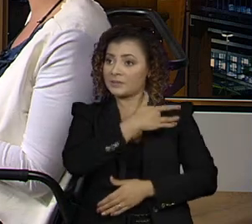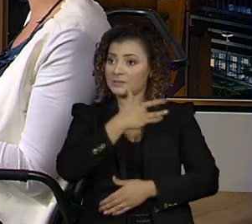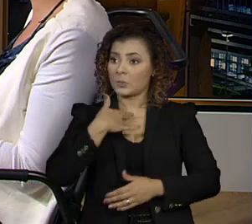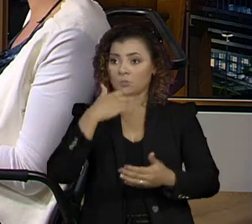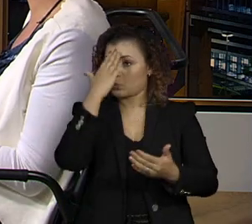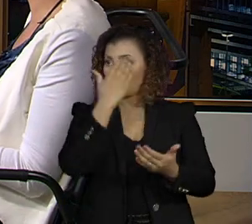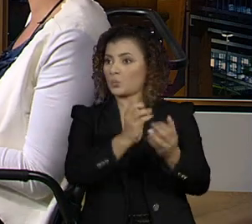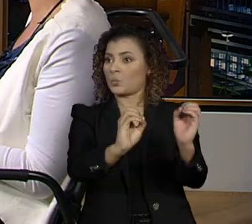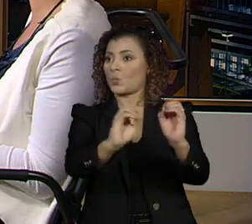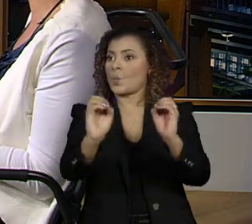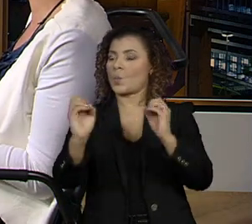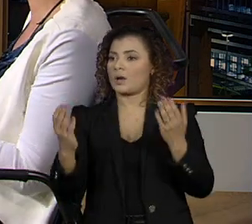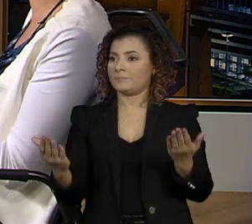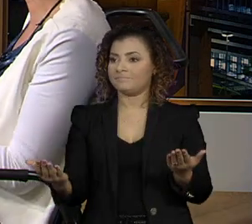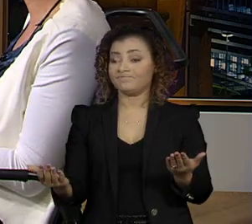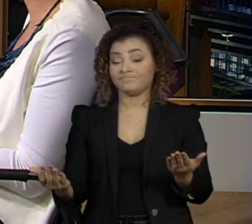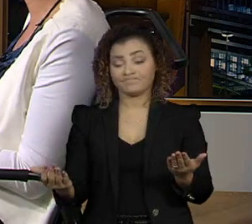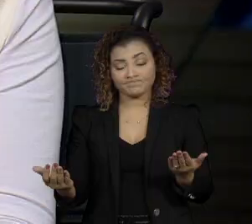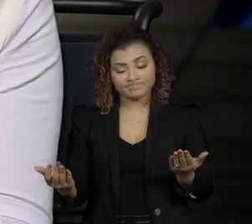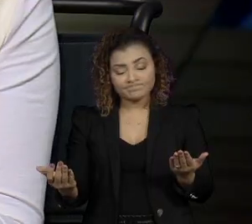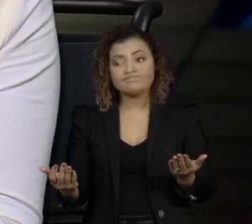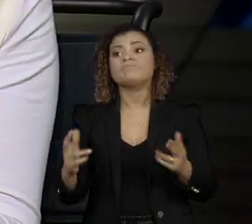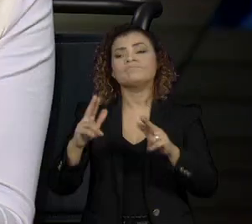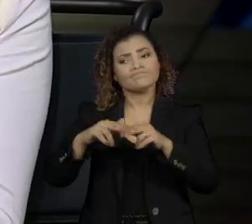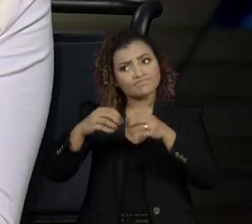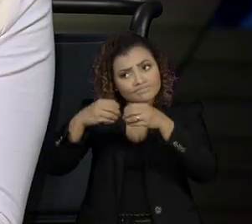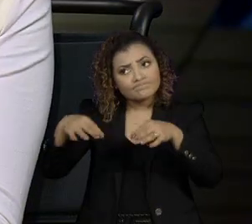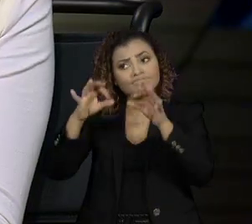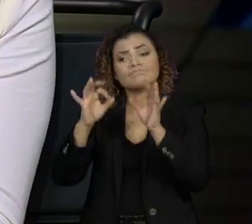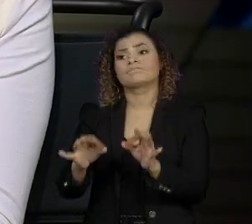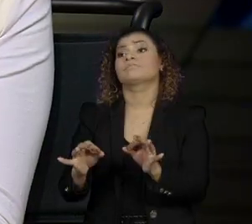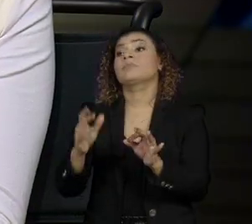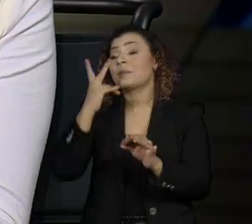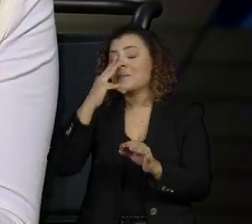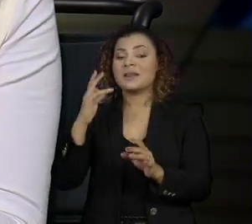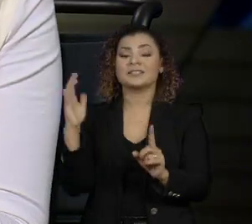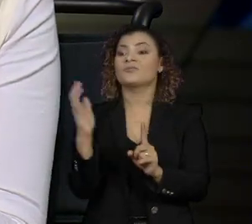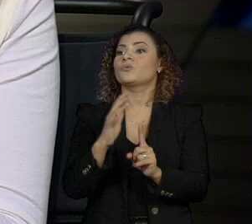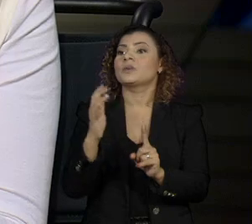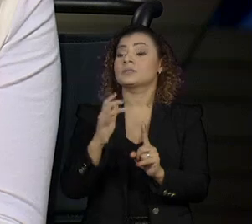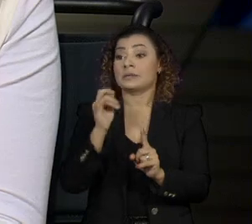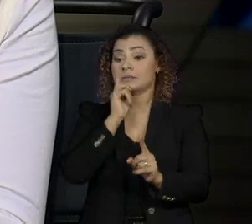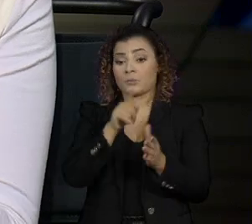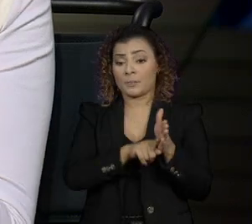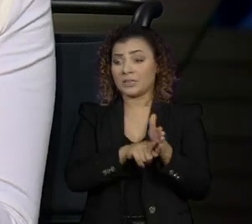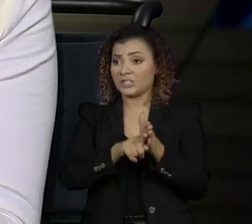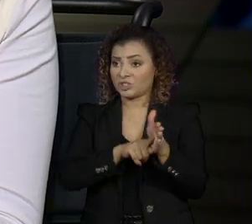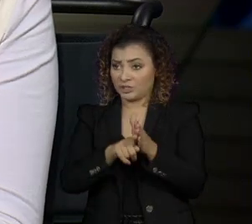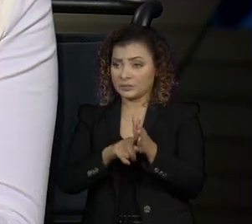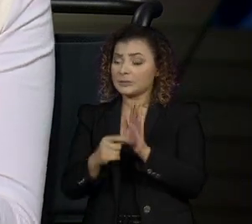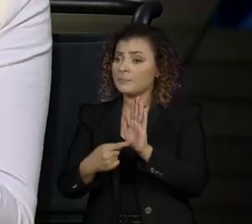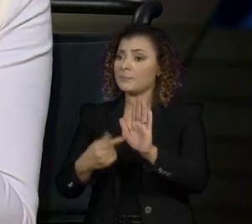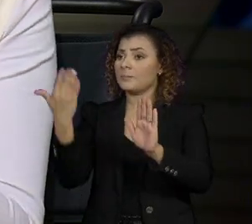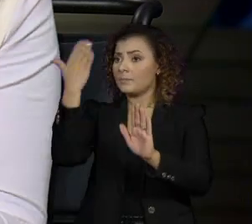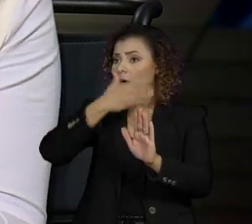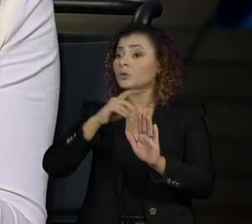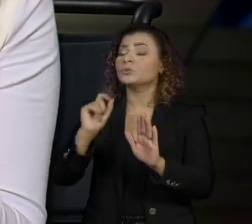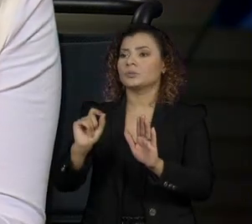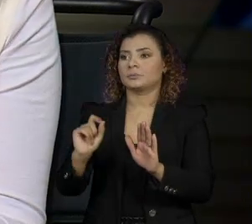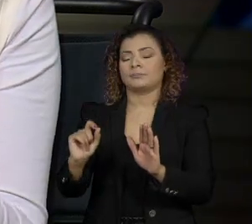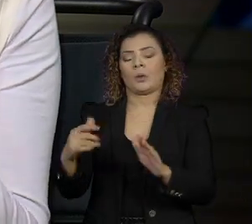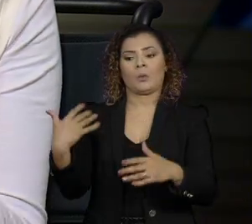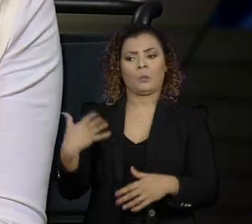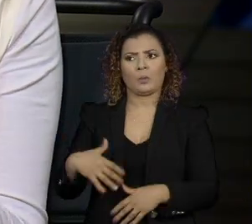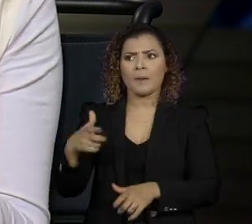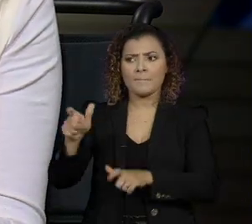ponta, como, em certa medida, inclusive, se transforma em um processo de hostilização. Nas nossas pesquisas, nós temos pego muitos